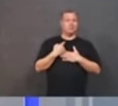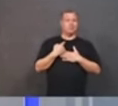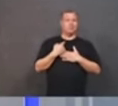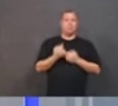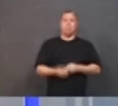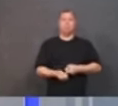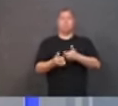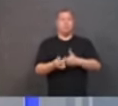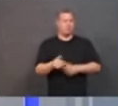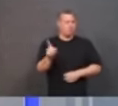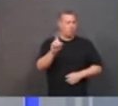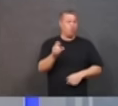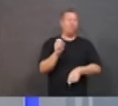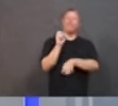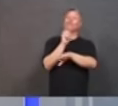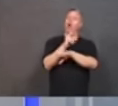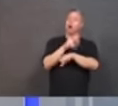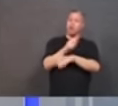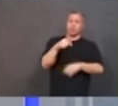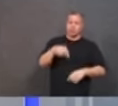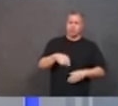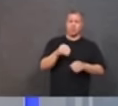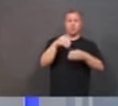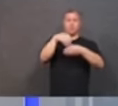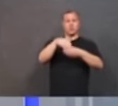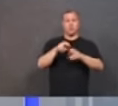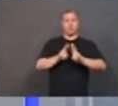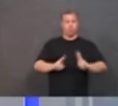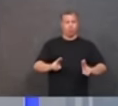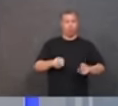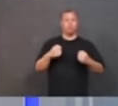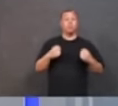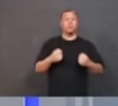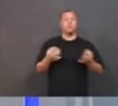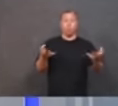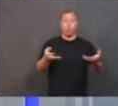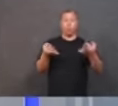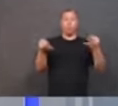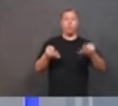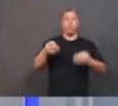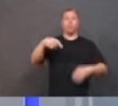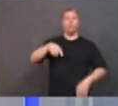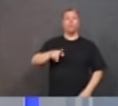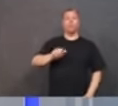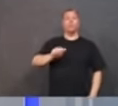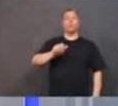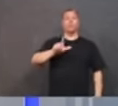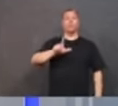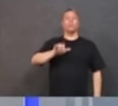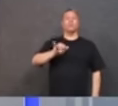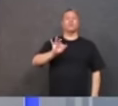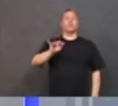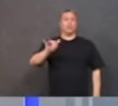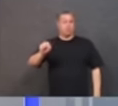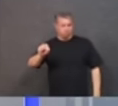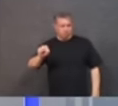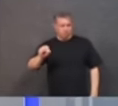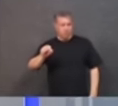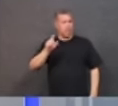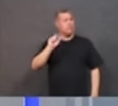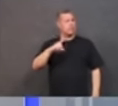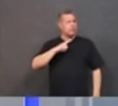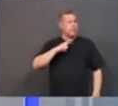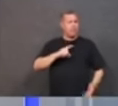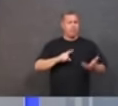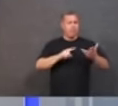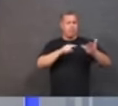vagas qualificadas para aquelas pessoas que se encaixarem num critério de bolsa. Então nós temos que ter